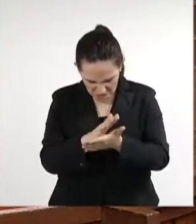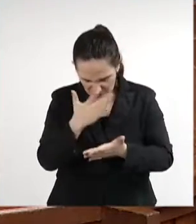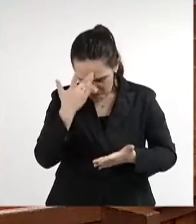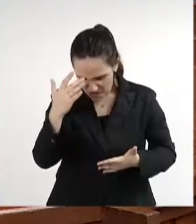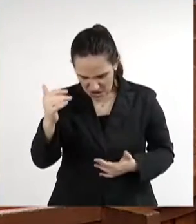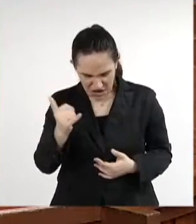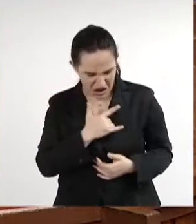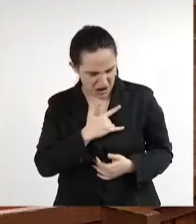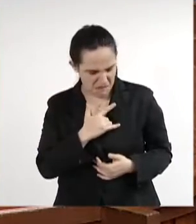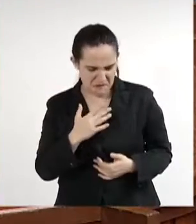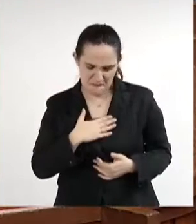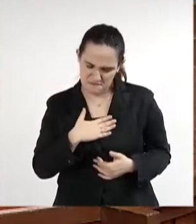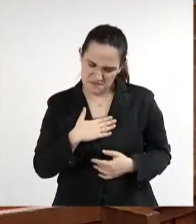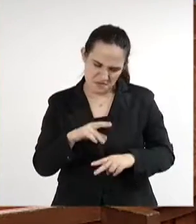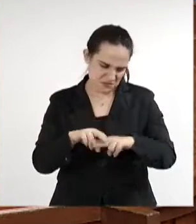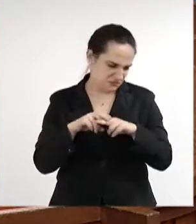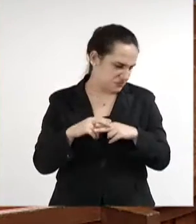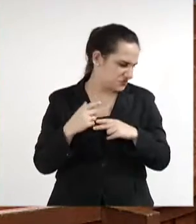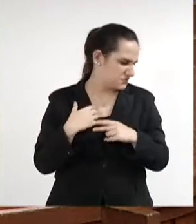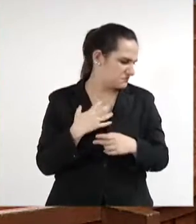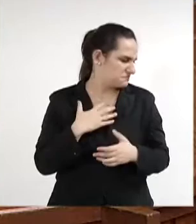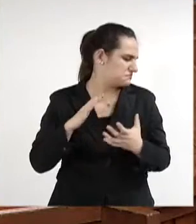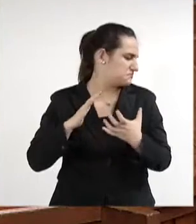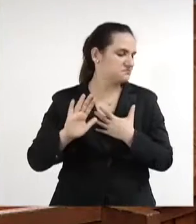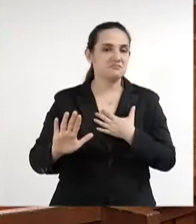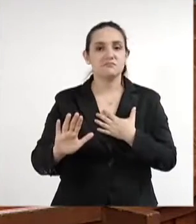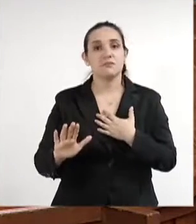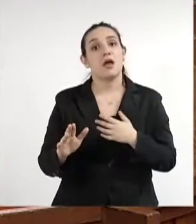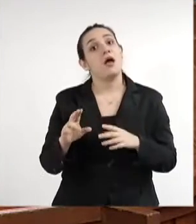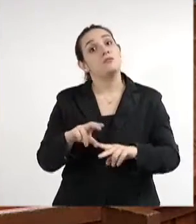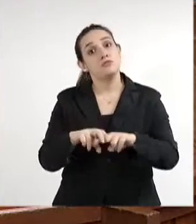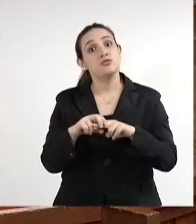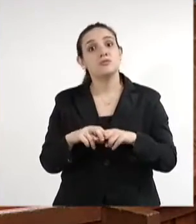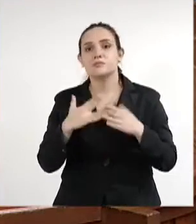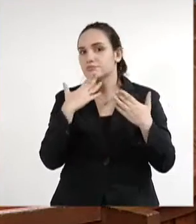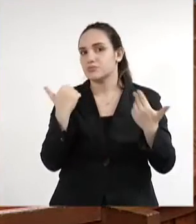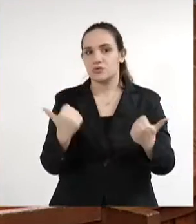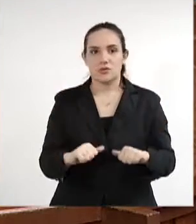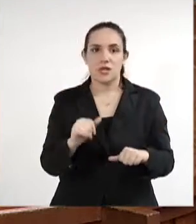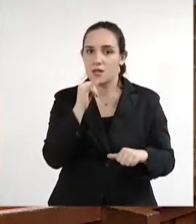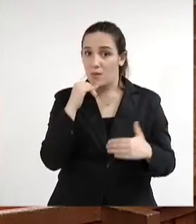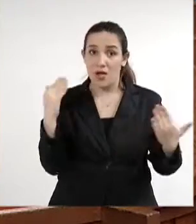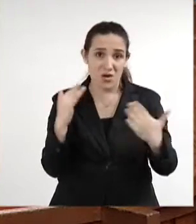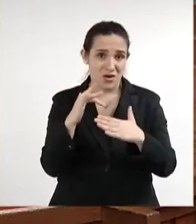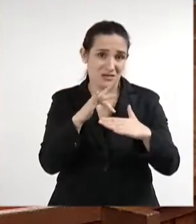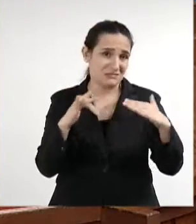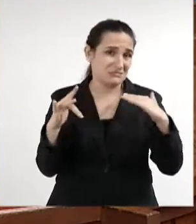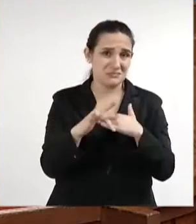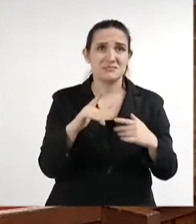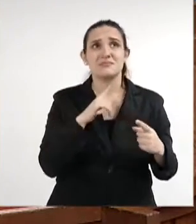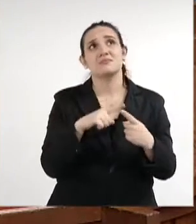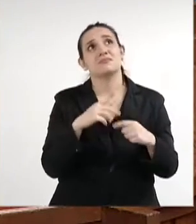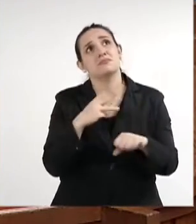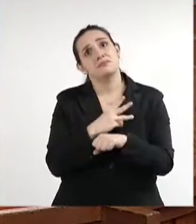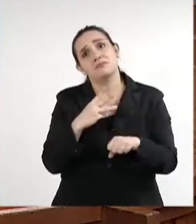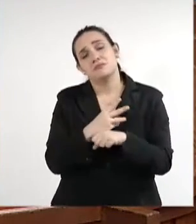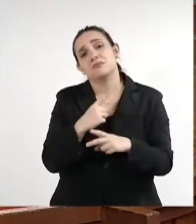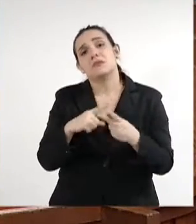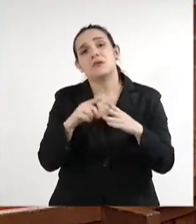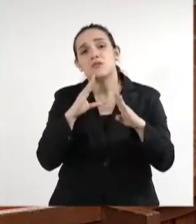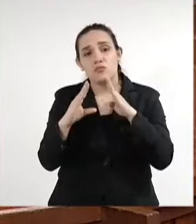muitas vezes não demonstram afeto. E com as redes sociais, com o WhatsApp, com o Facebook, como eu